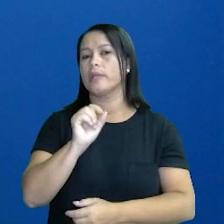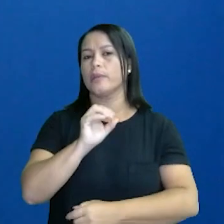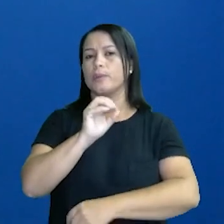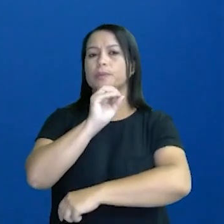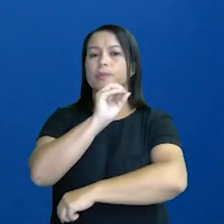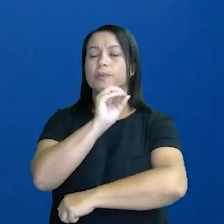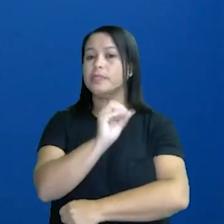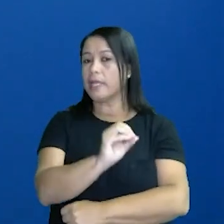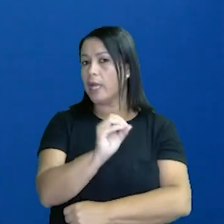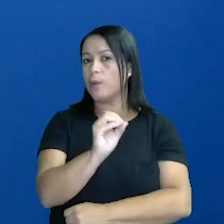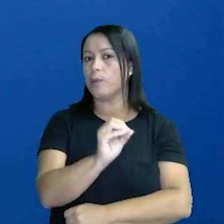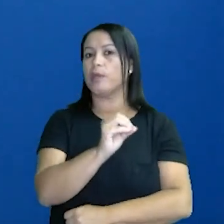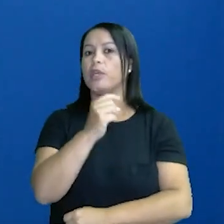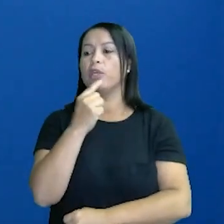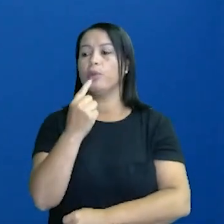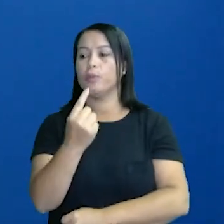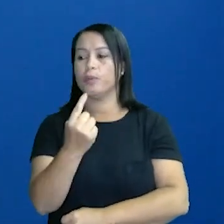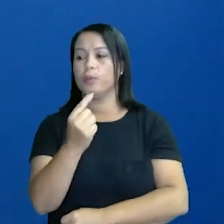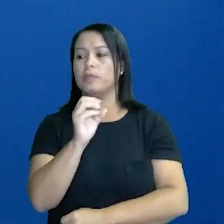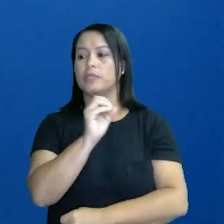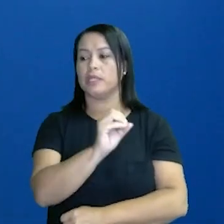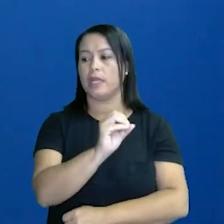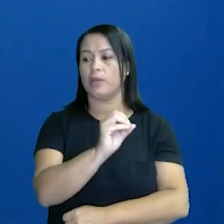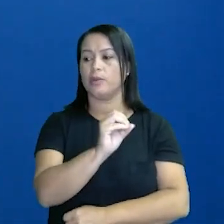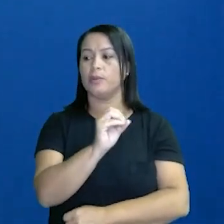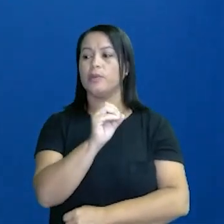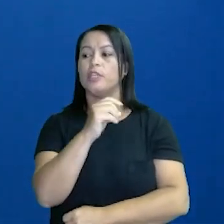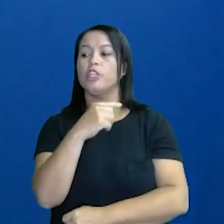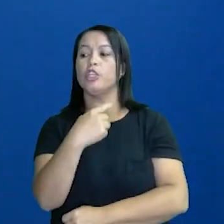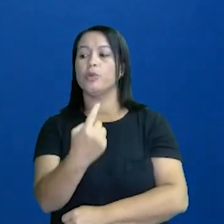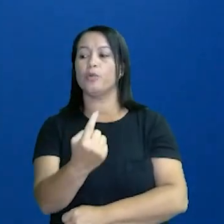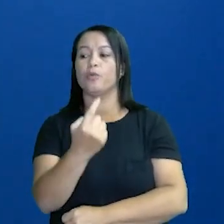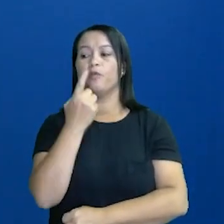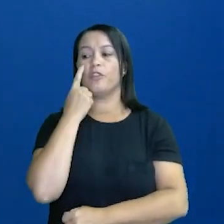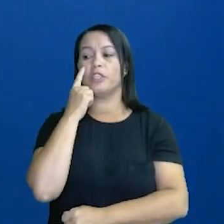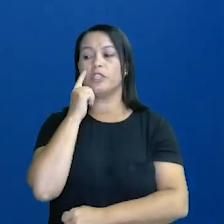tenho 1, os números inteiros aqui, ó, 0 e 1.